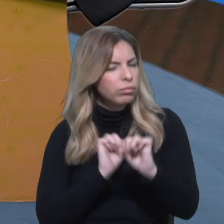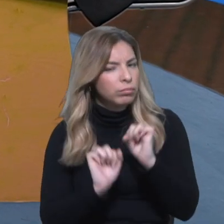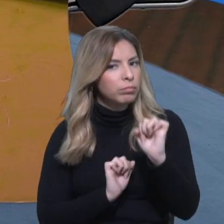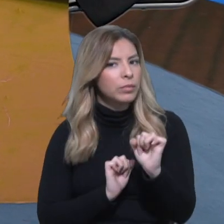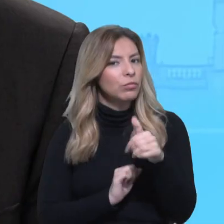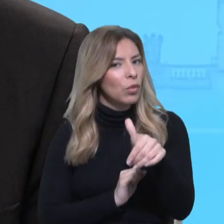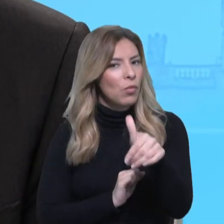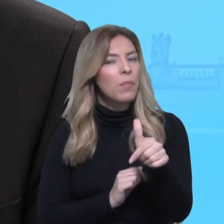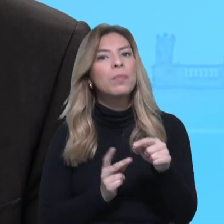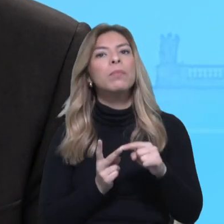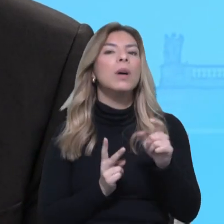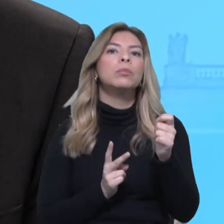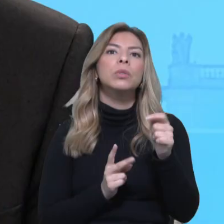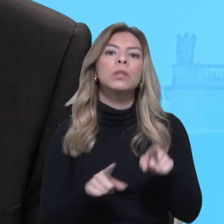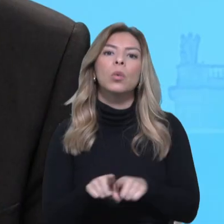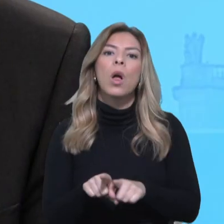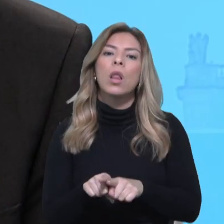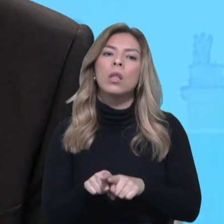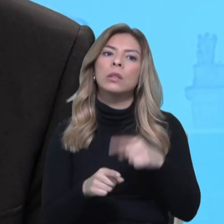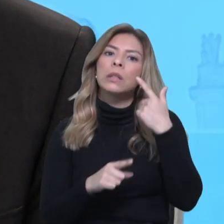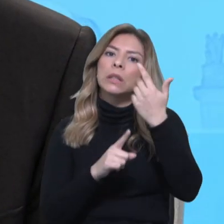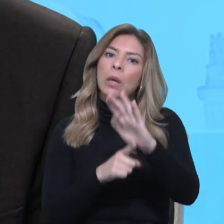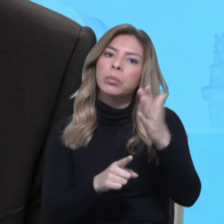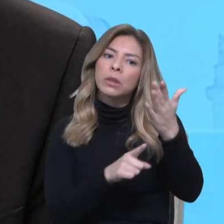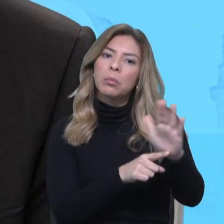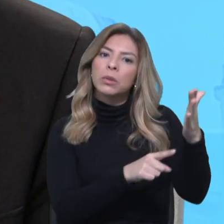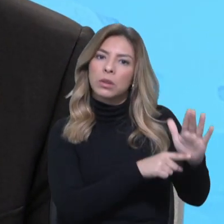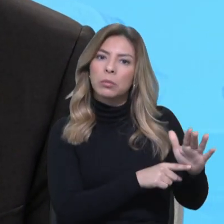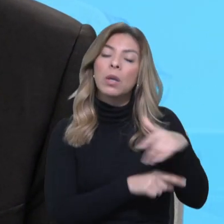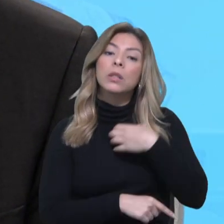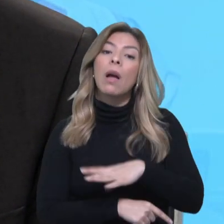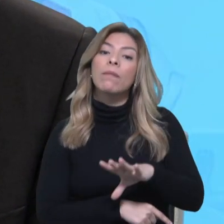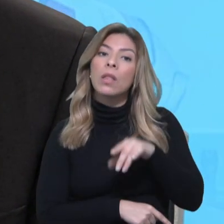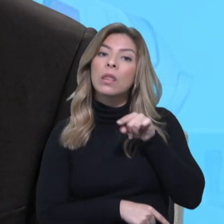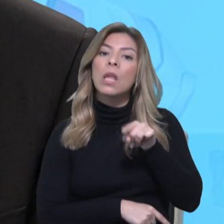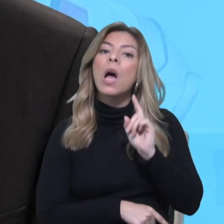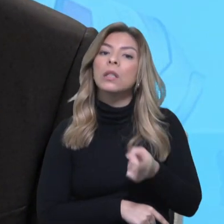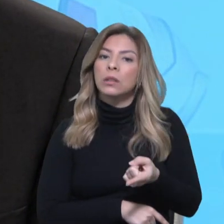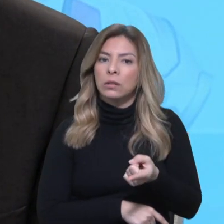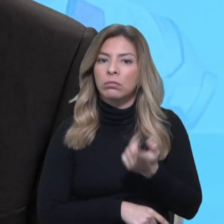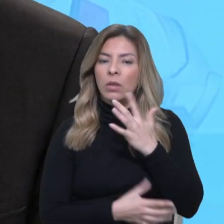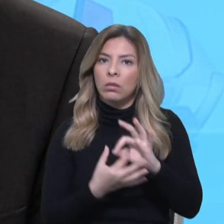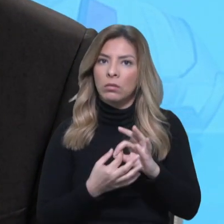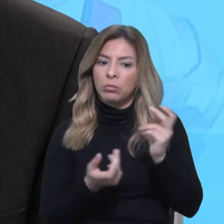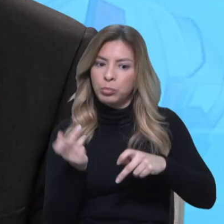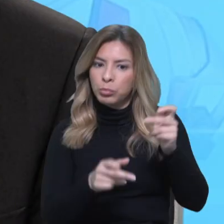como exemplo. Sim. Mas o que nós queremos que aconteça, e por isso isso é que é a